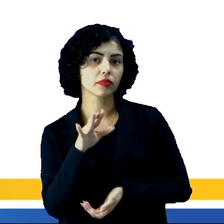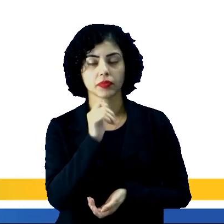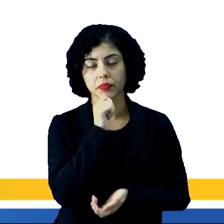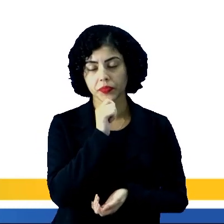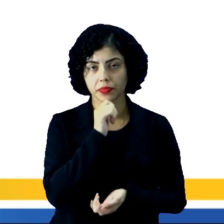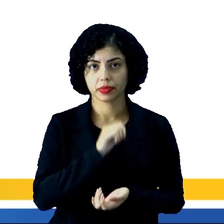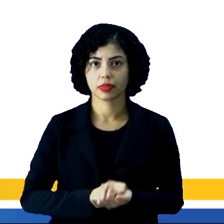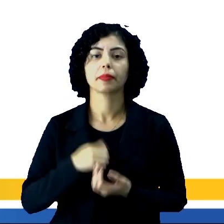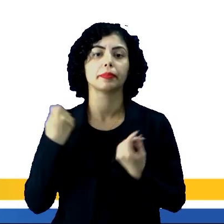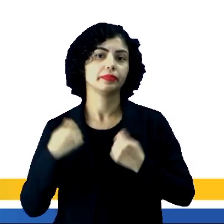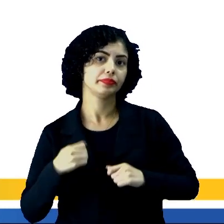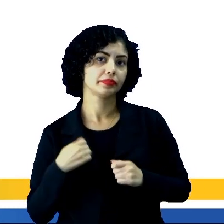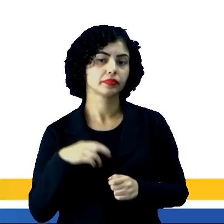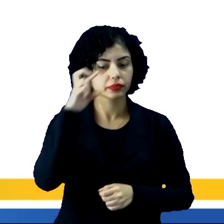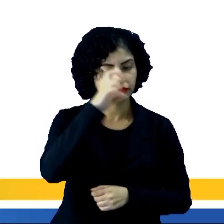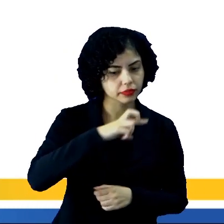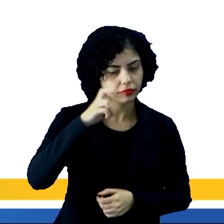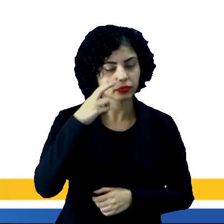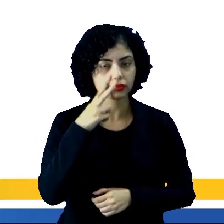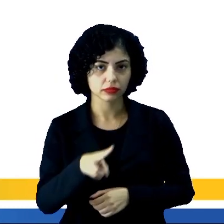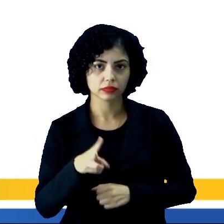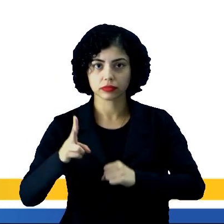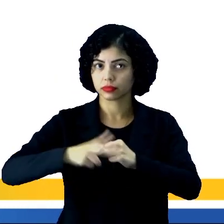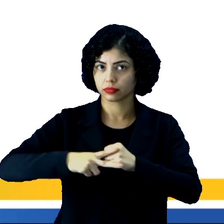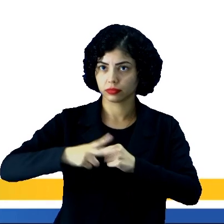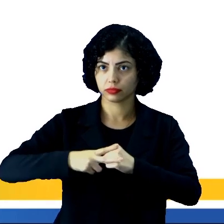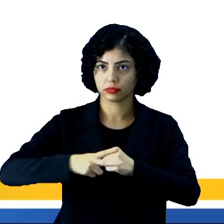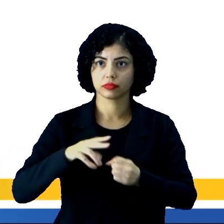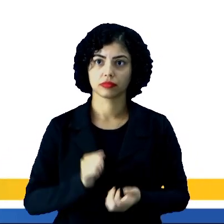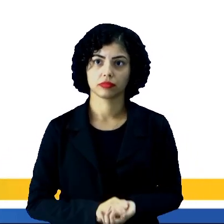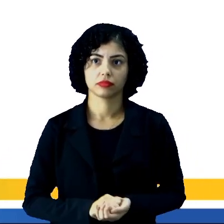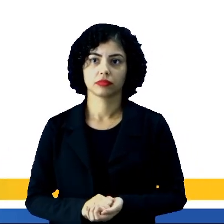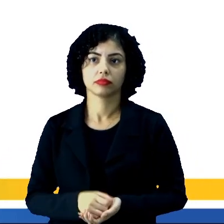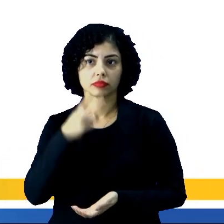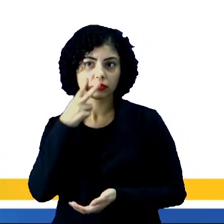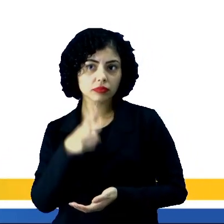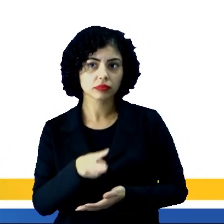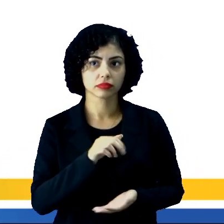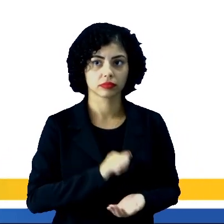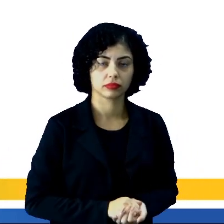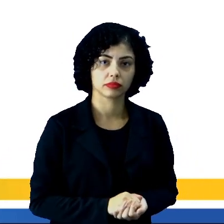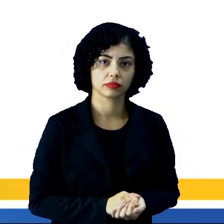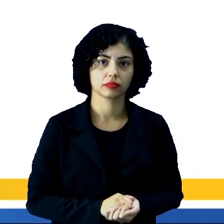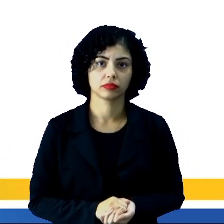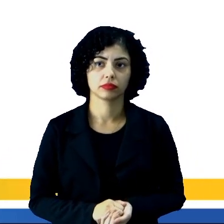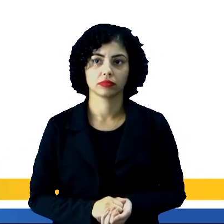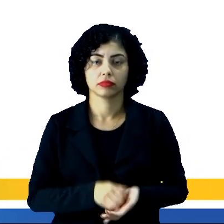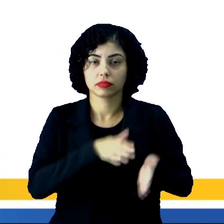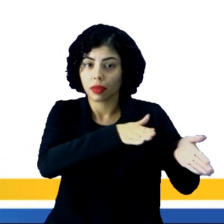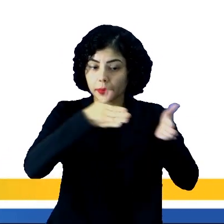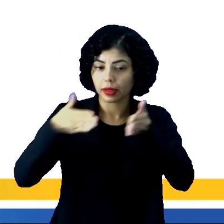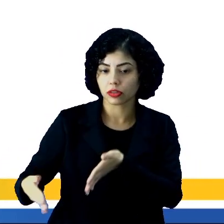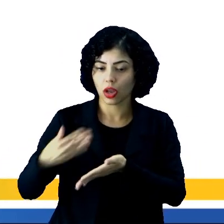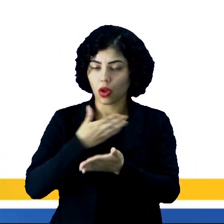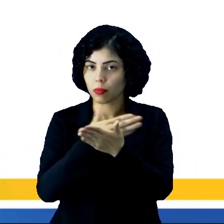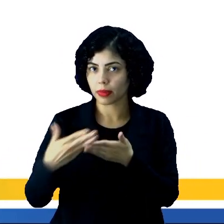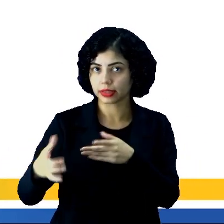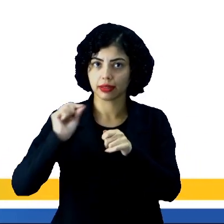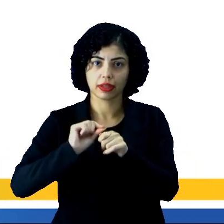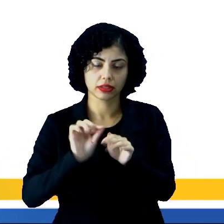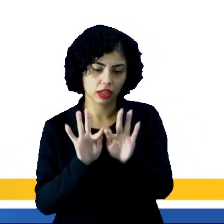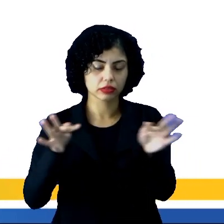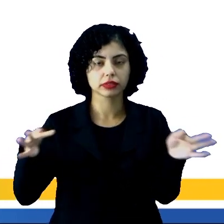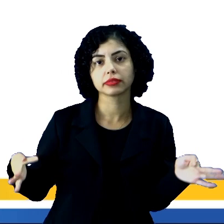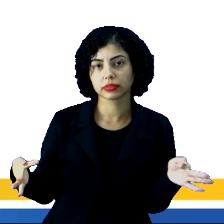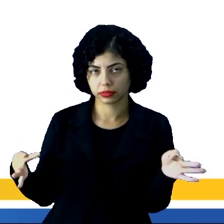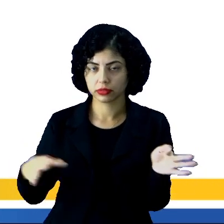gente tem que analisar pelo verbo né a gente vai lá olha o verbo e a partir dele a gente começa a fazer